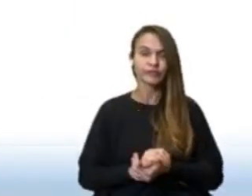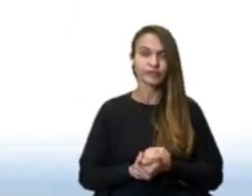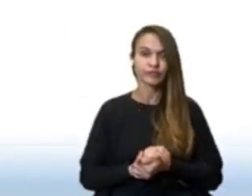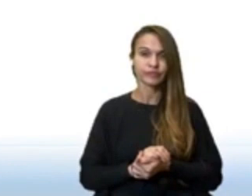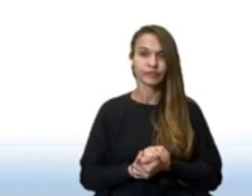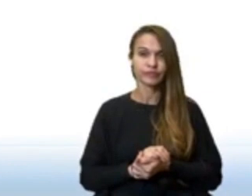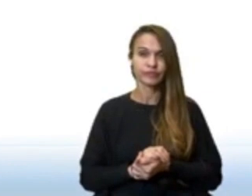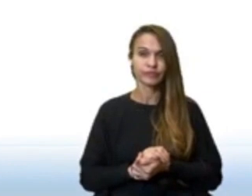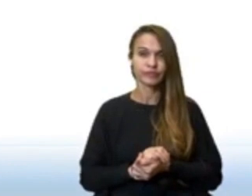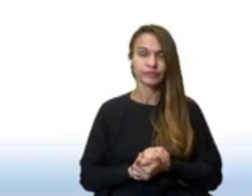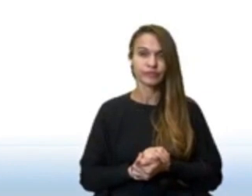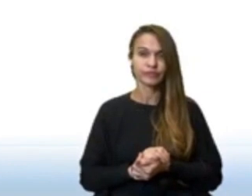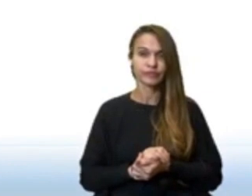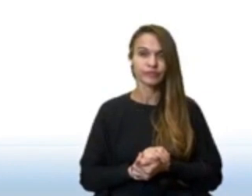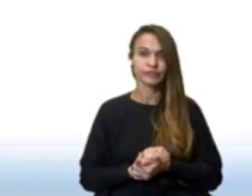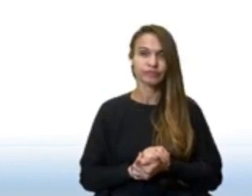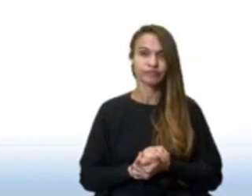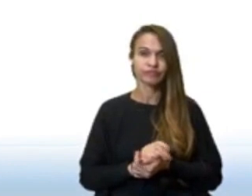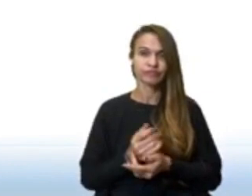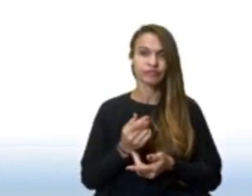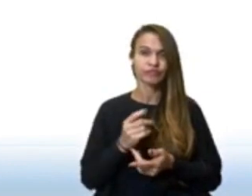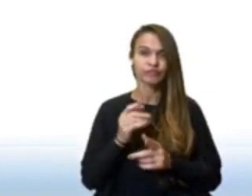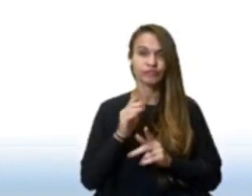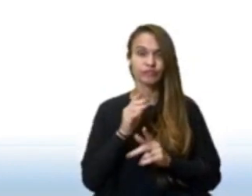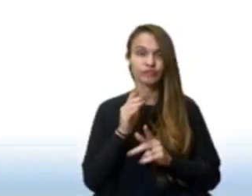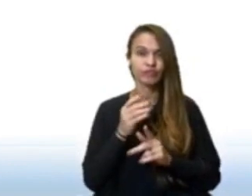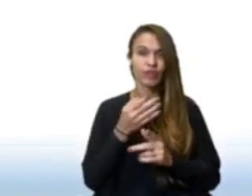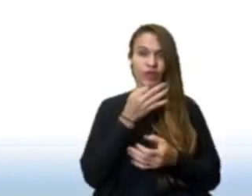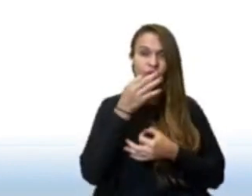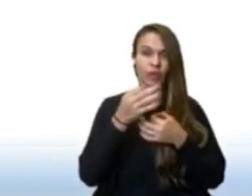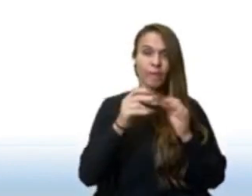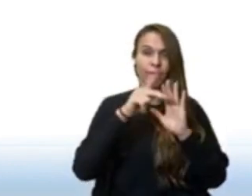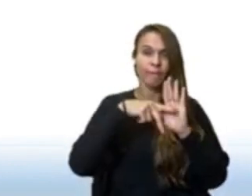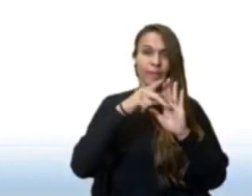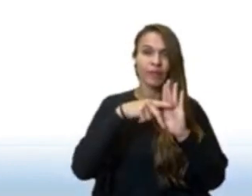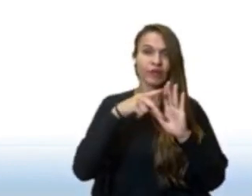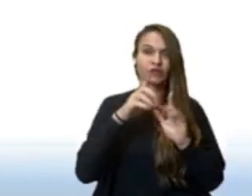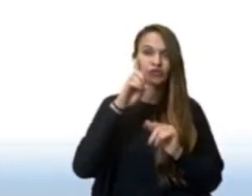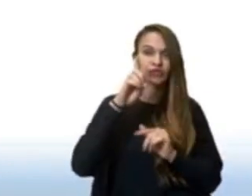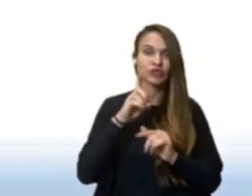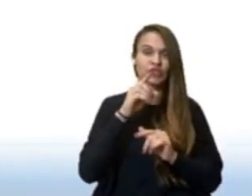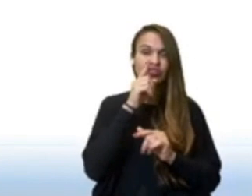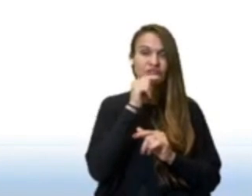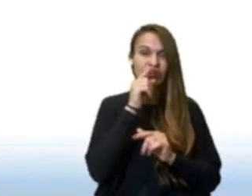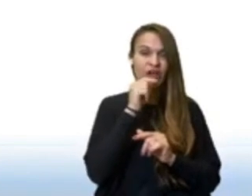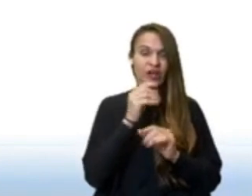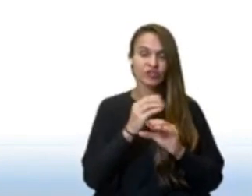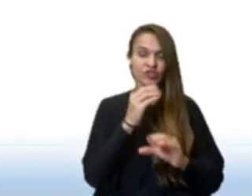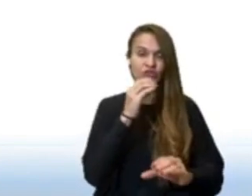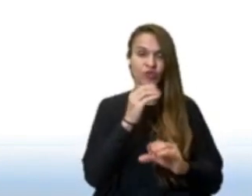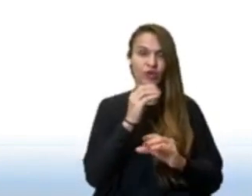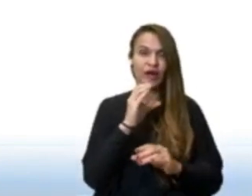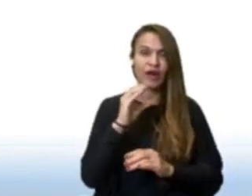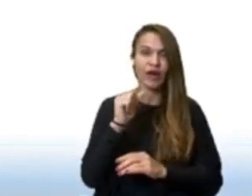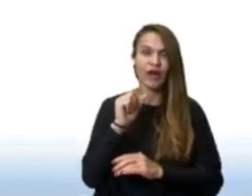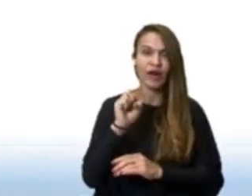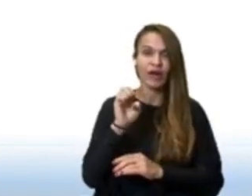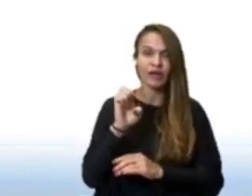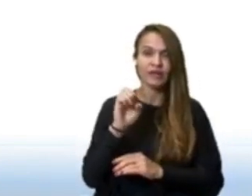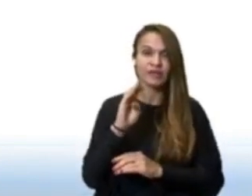Aí a gente foi pegar outros argumentos aí. Plano Diretor de Águas e Esgoto da CAESB, né? A CAESB é a Companhia de